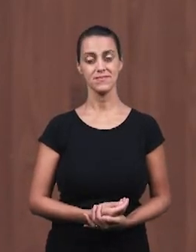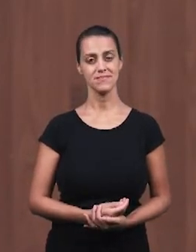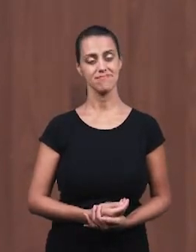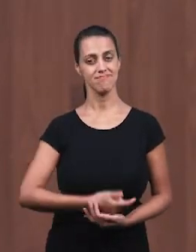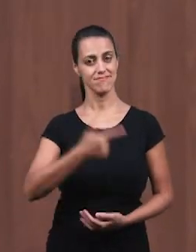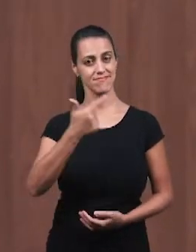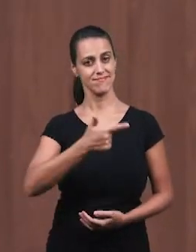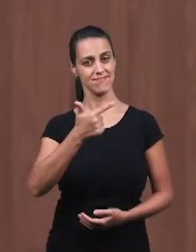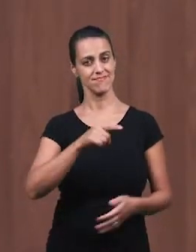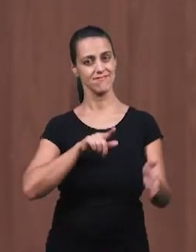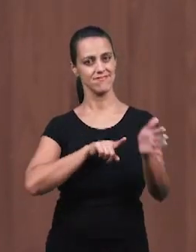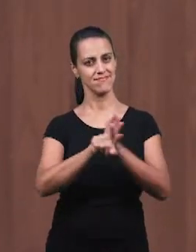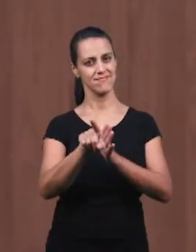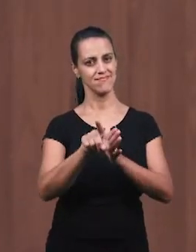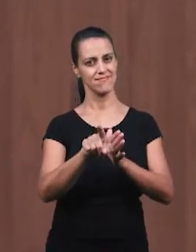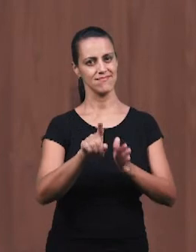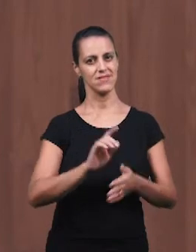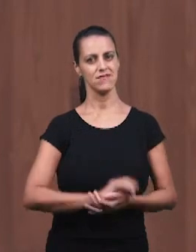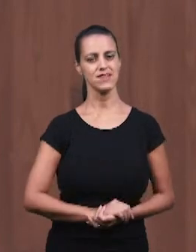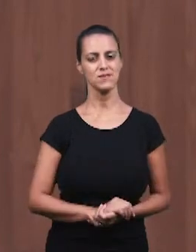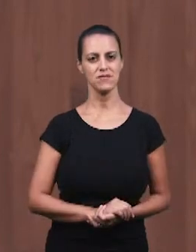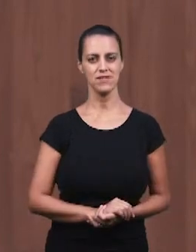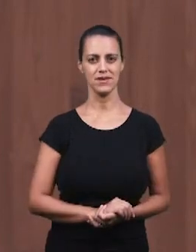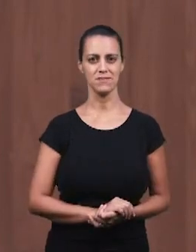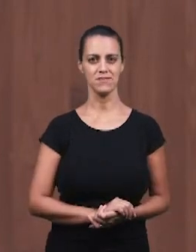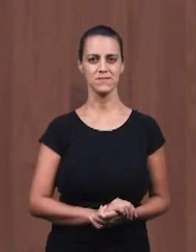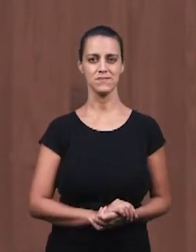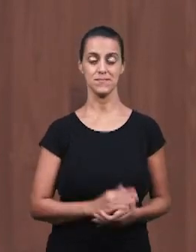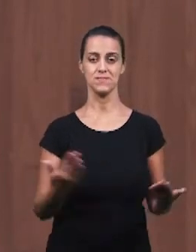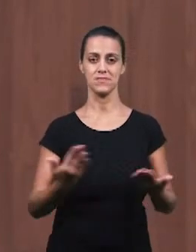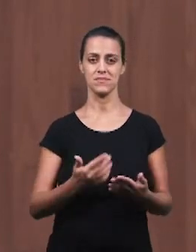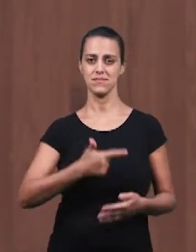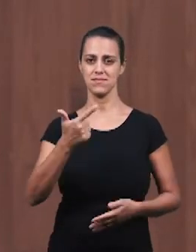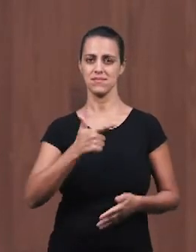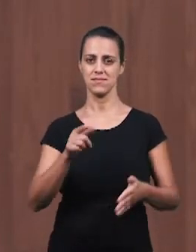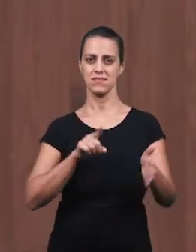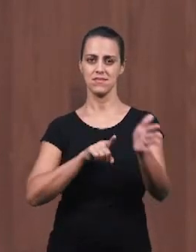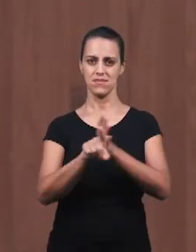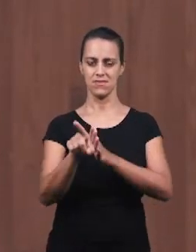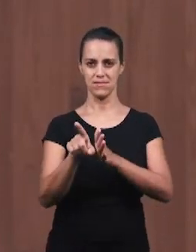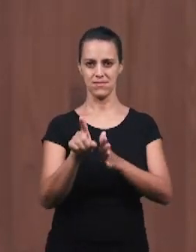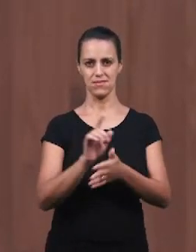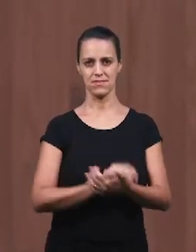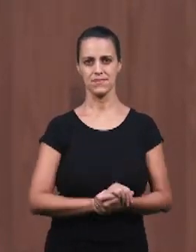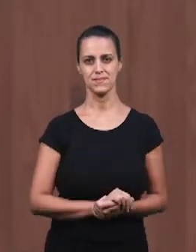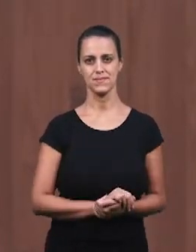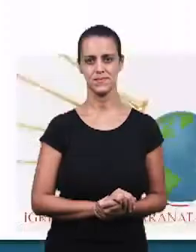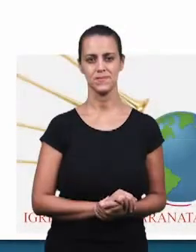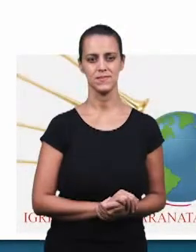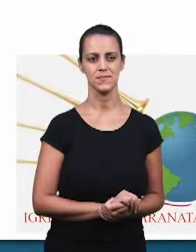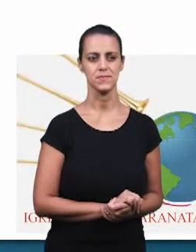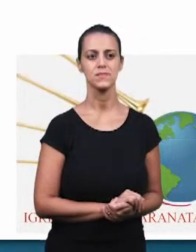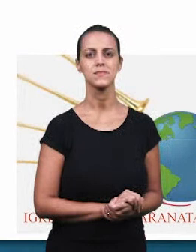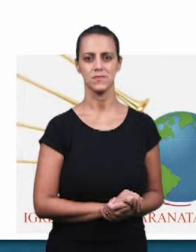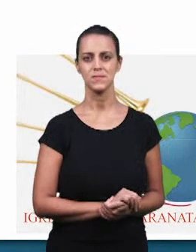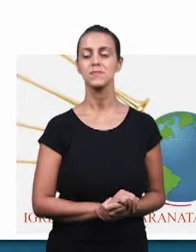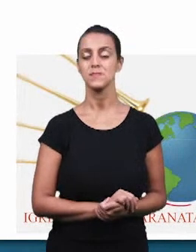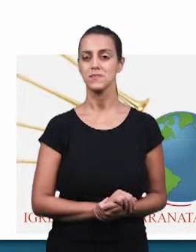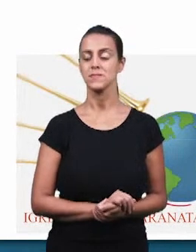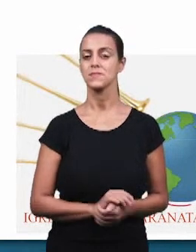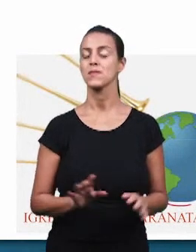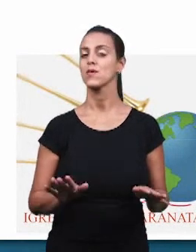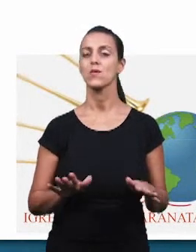agora, então, à nossa segunda pergunta. E a nossa segunda pergunta, nós vamos ler aqui agora, que ela diz assim, pergunta